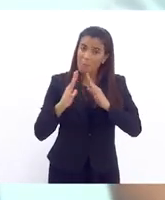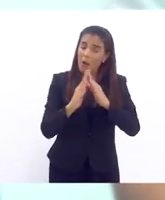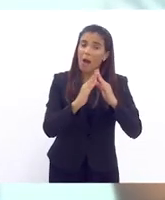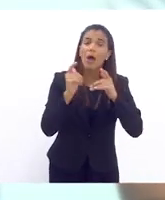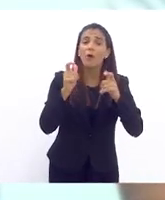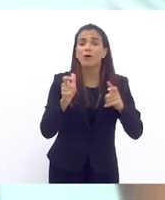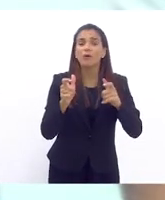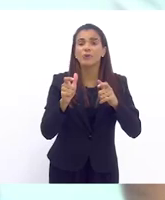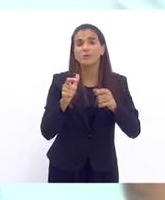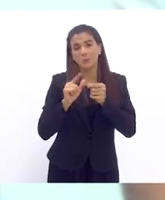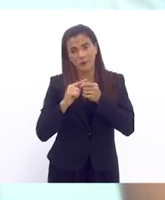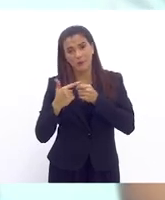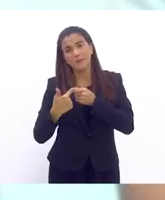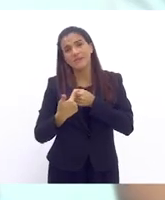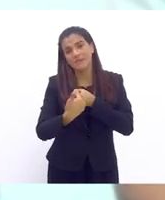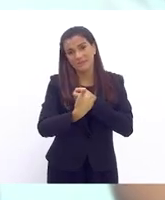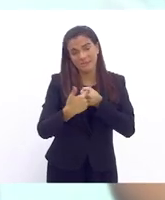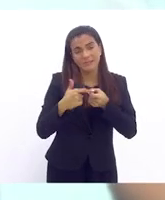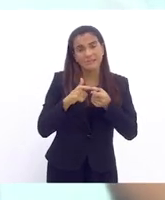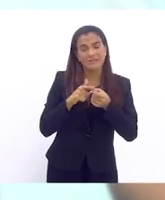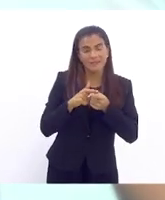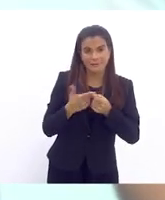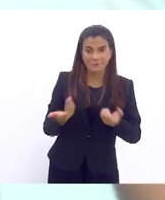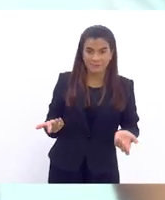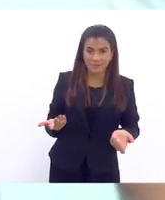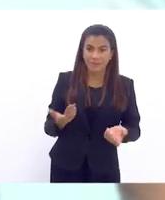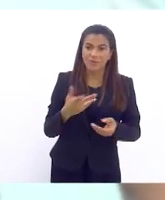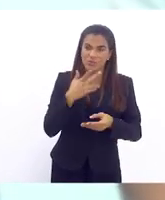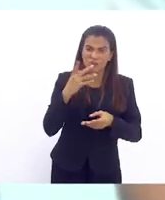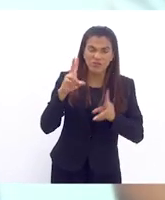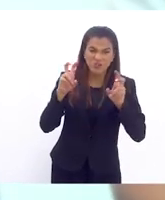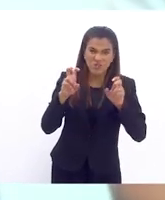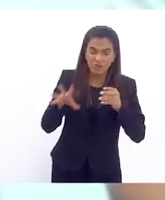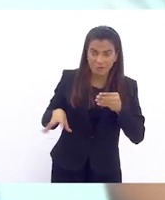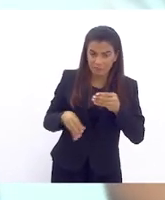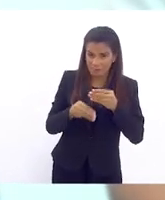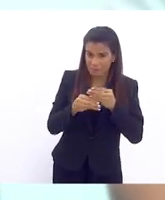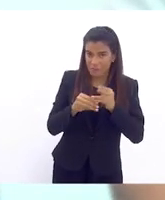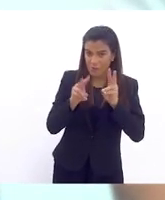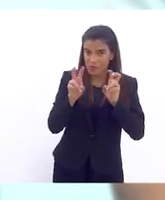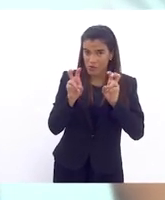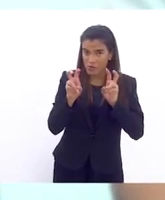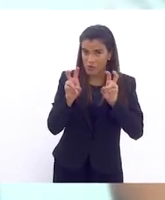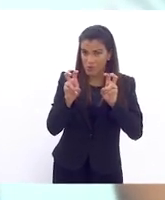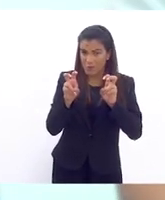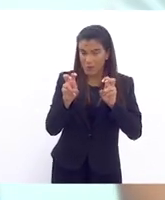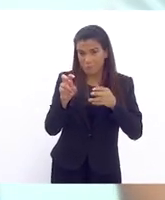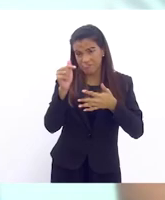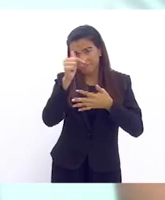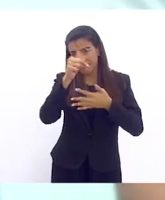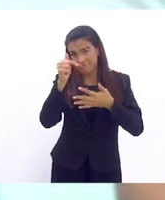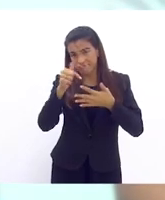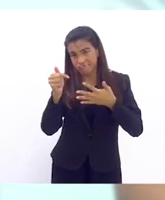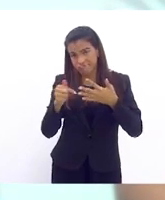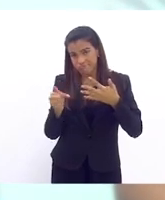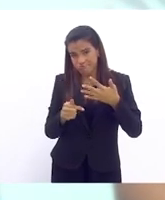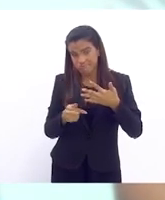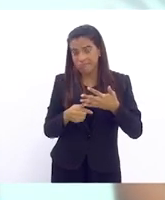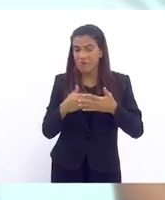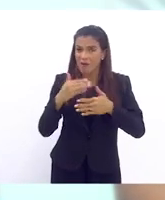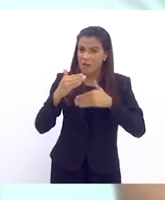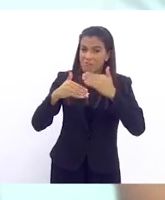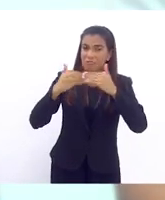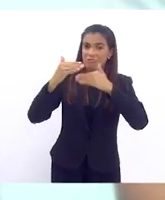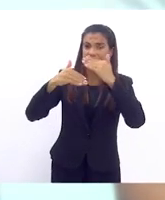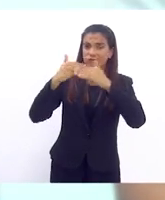mas sem sombra de só fazer esse esse adendo aqui de que essas coisas vem de fato acontecendo se aprimorando